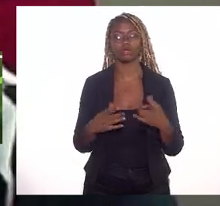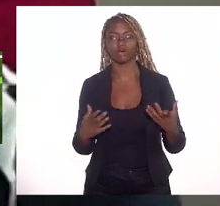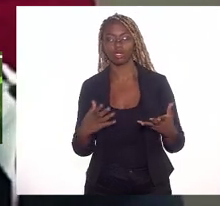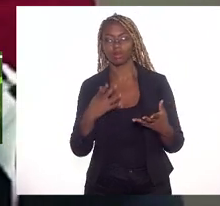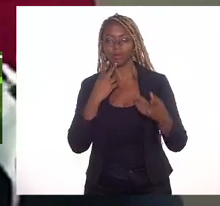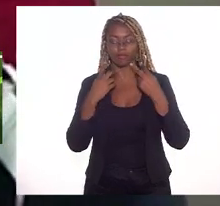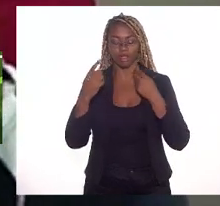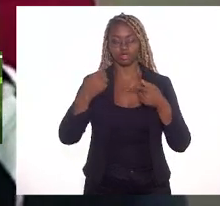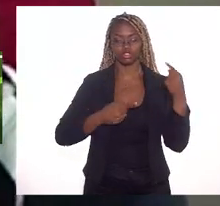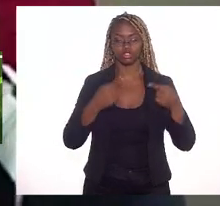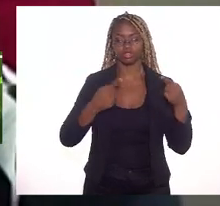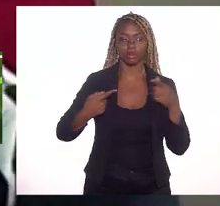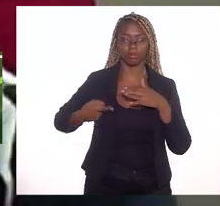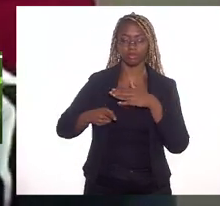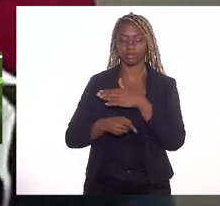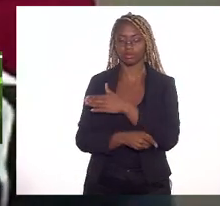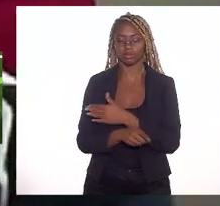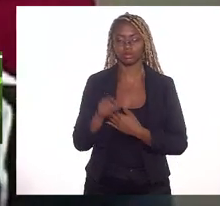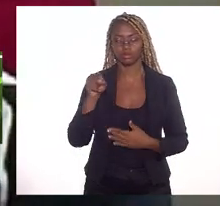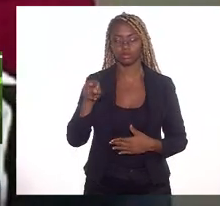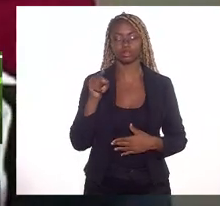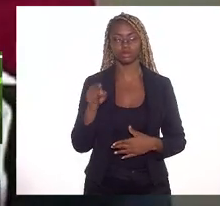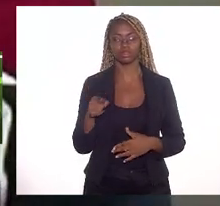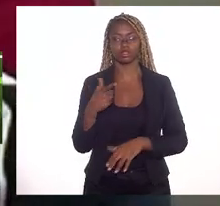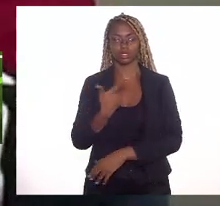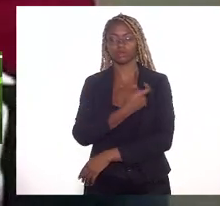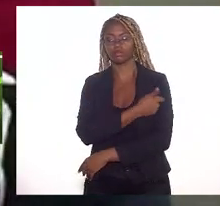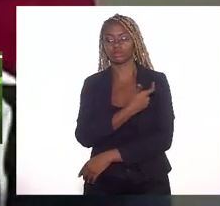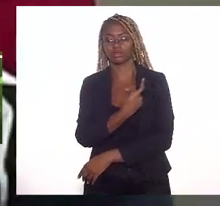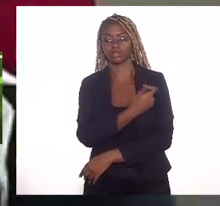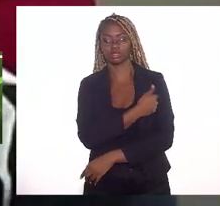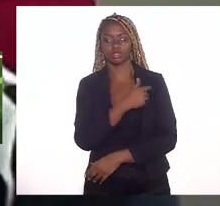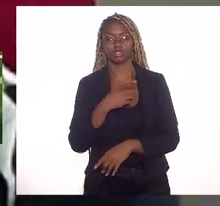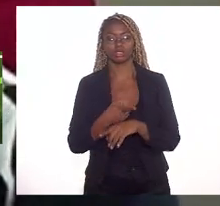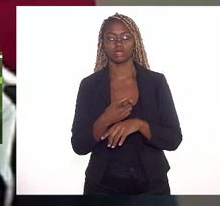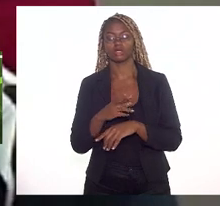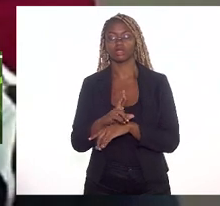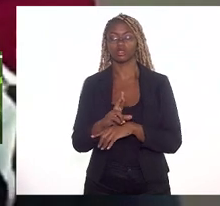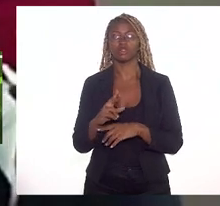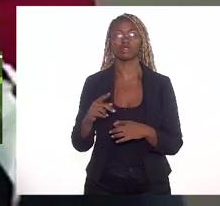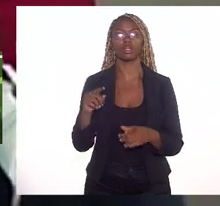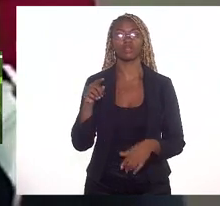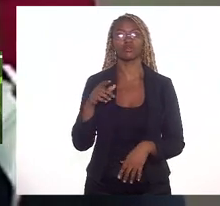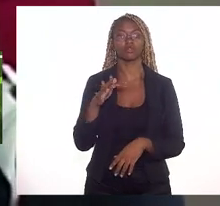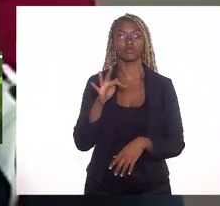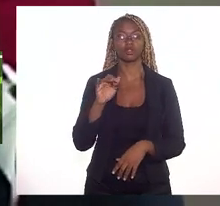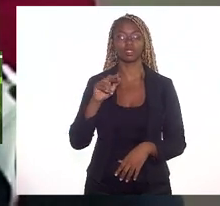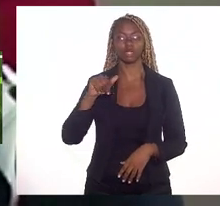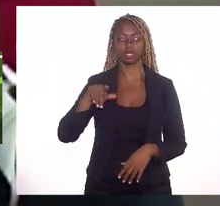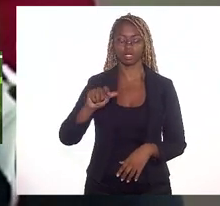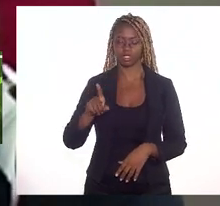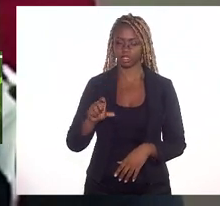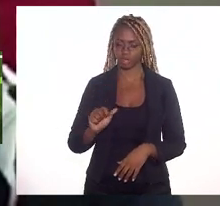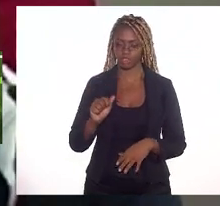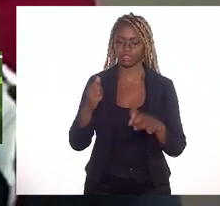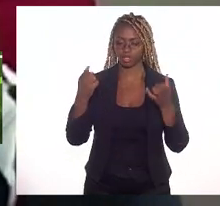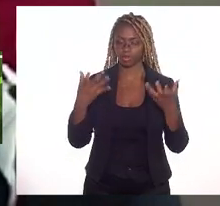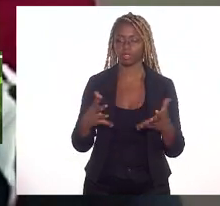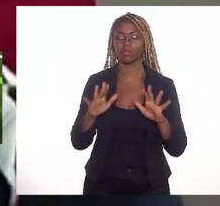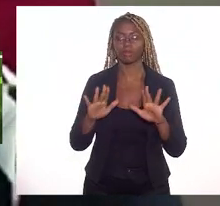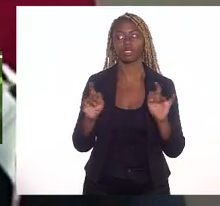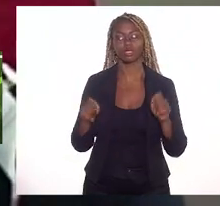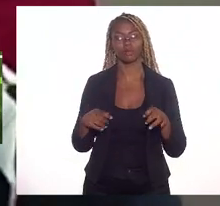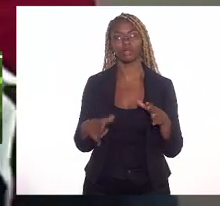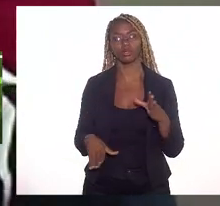forma mais profunda essa questão da vacinação. A doutora Fernanda deu os esclarecimentos, mas acho que a gente pode estar